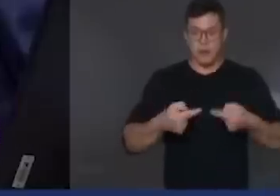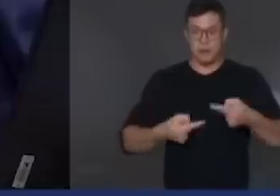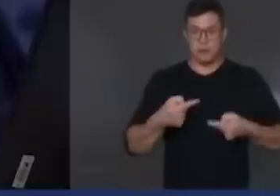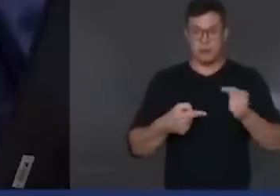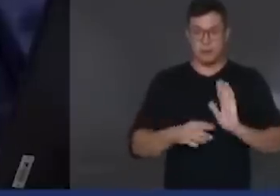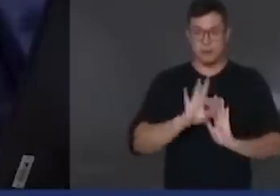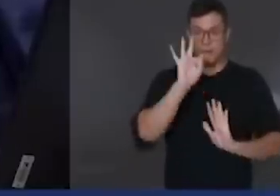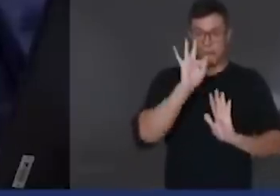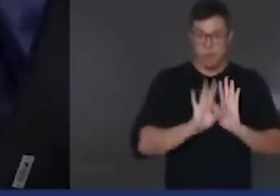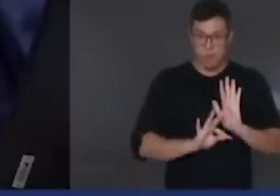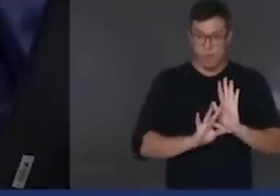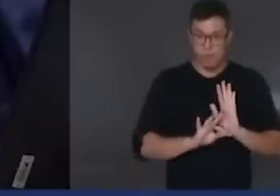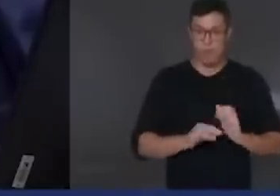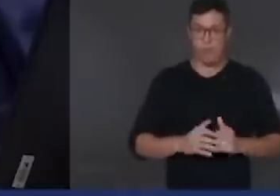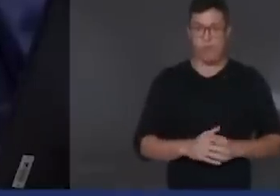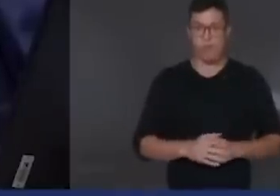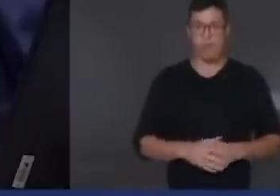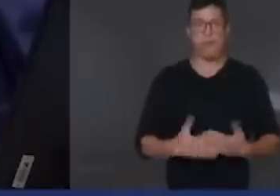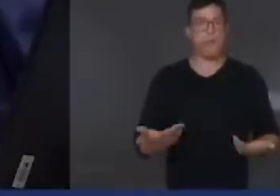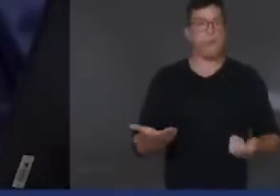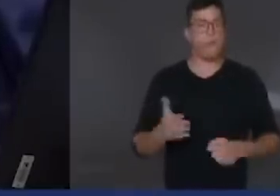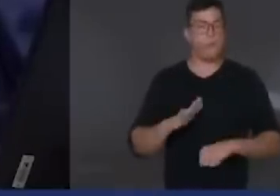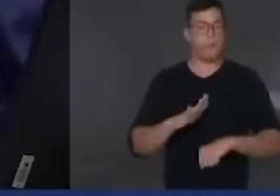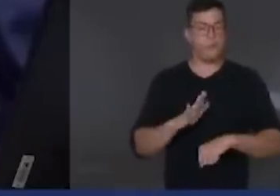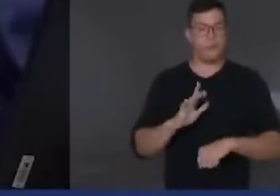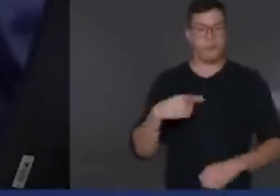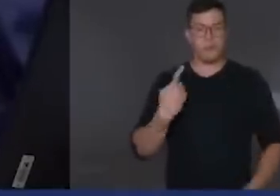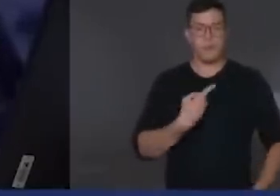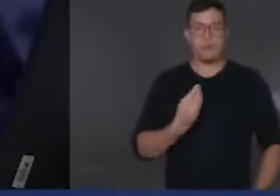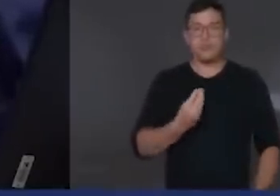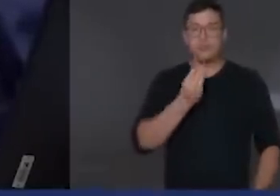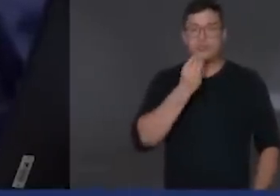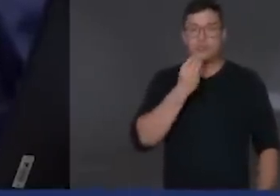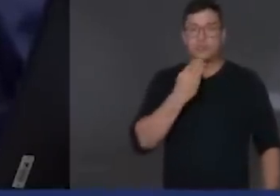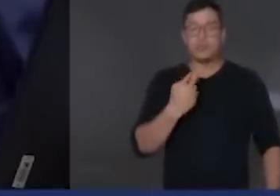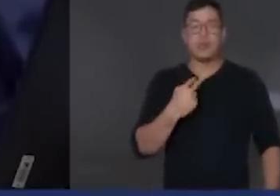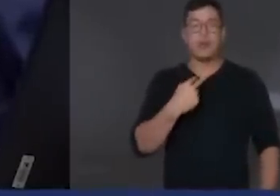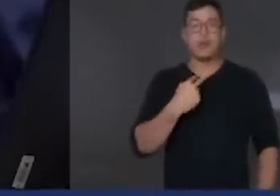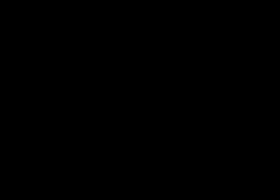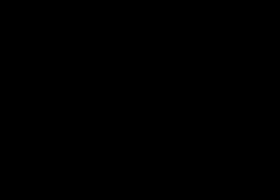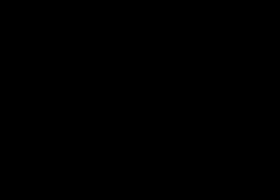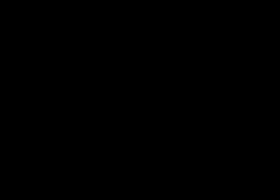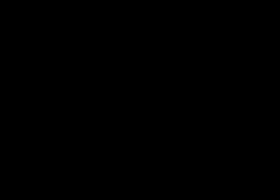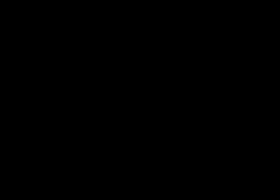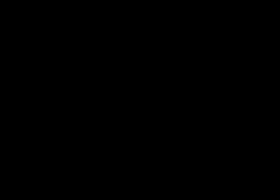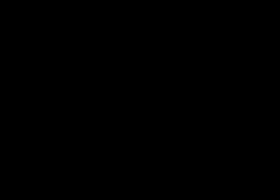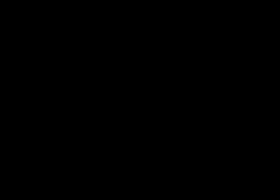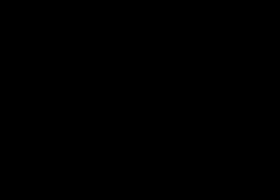caiu na semana passada, nós poderíamos ter votado esse projeto no outro dia, a urgência foi aprovada na terça.